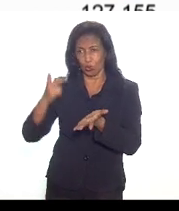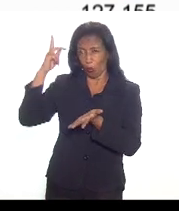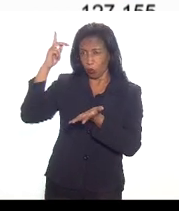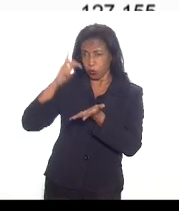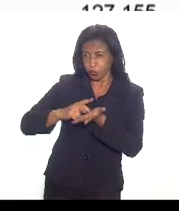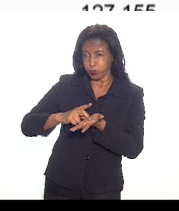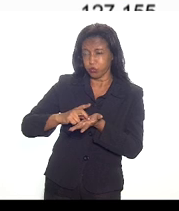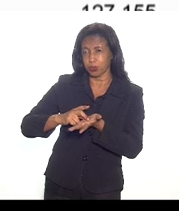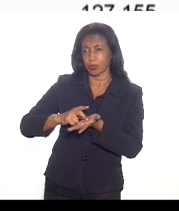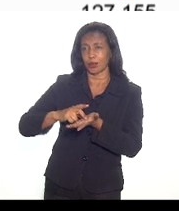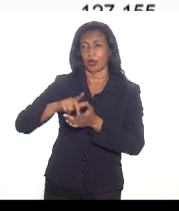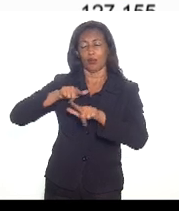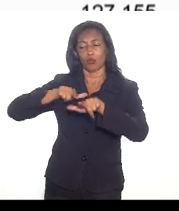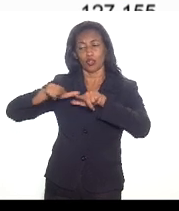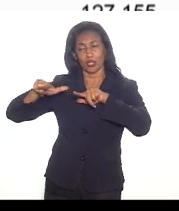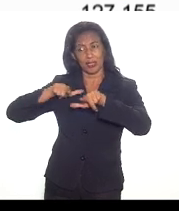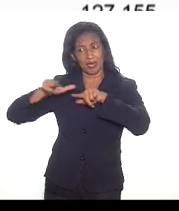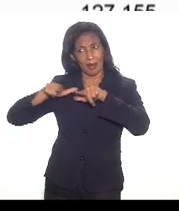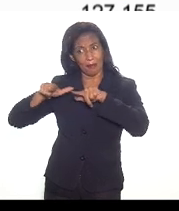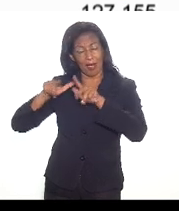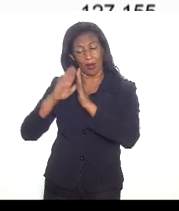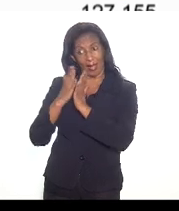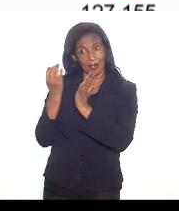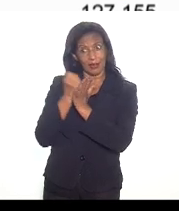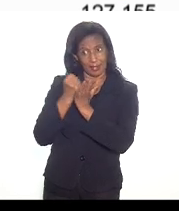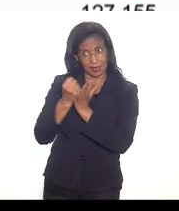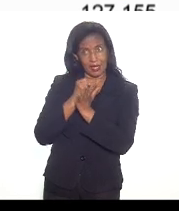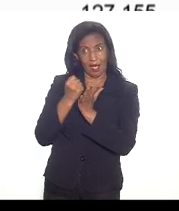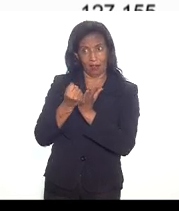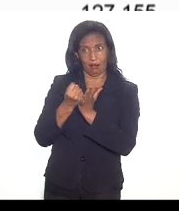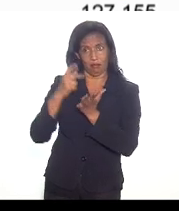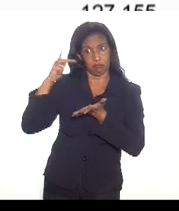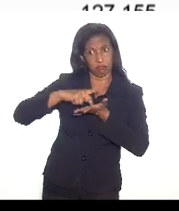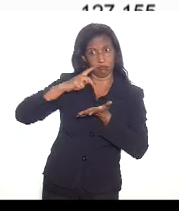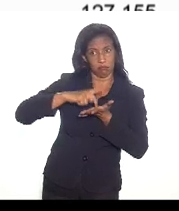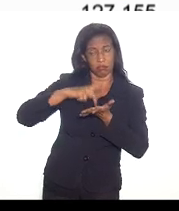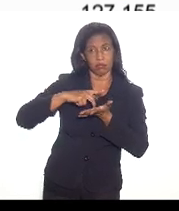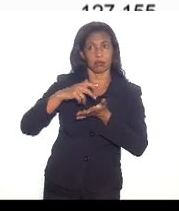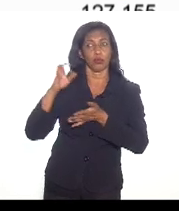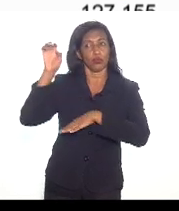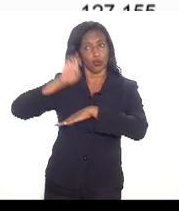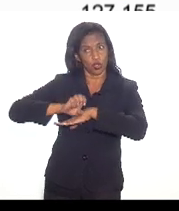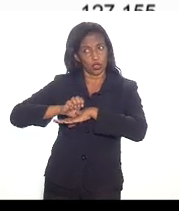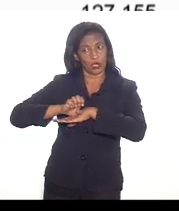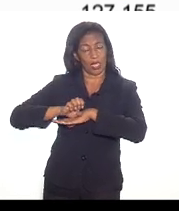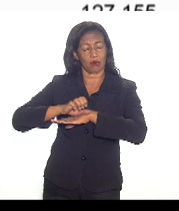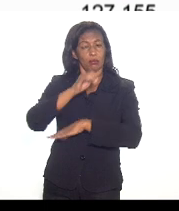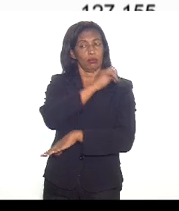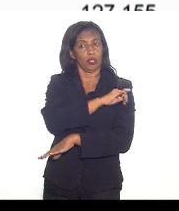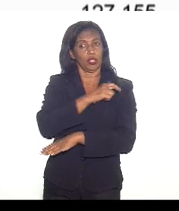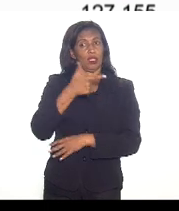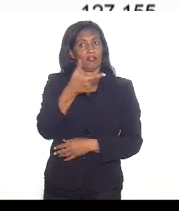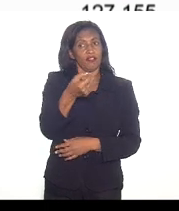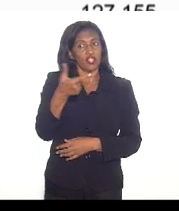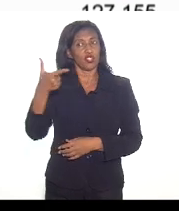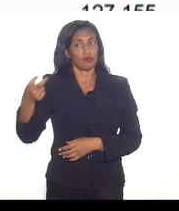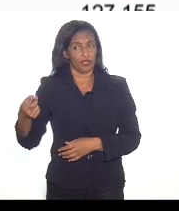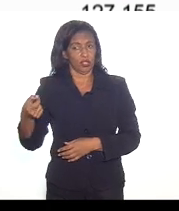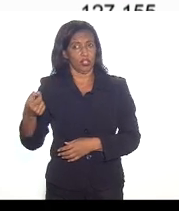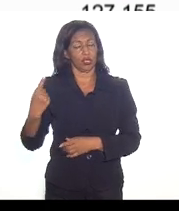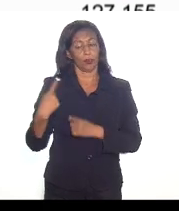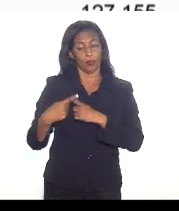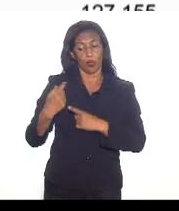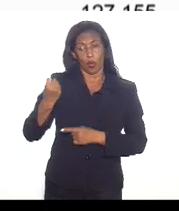emprego formal, emprego com carteira assinada, né? No estado do Rio de Janeiro, em 2020, porque os